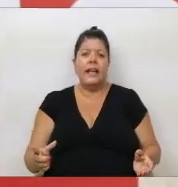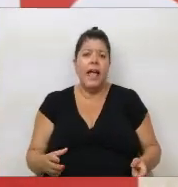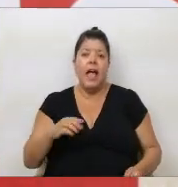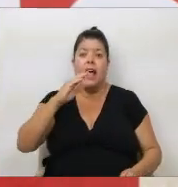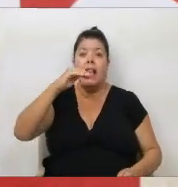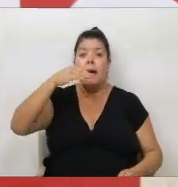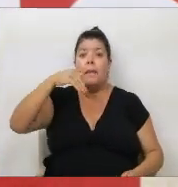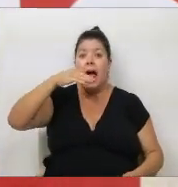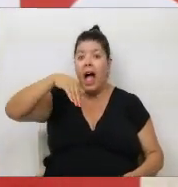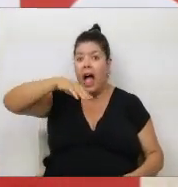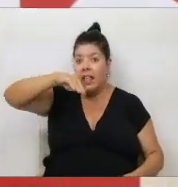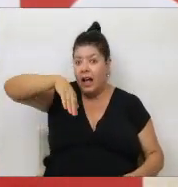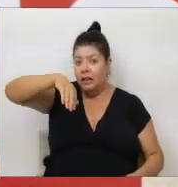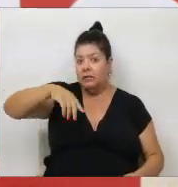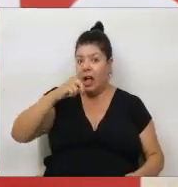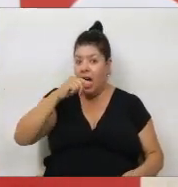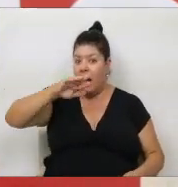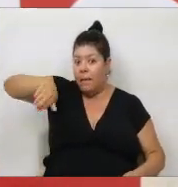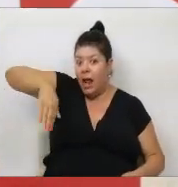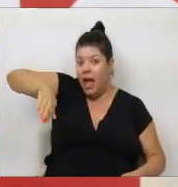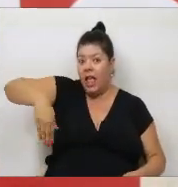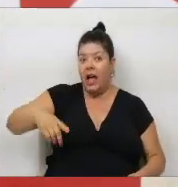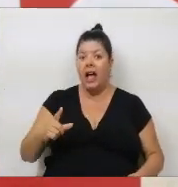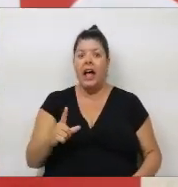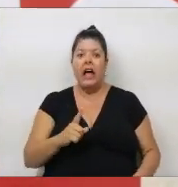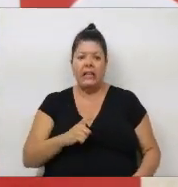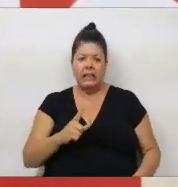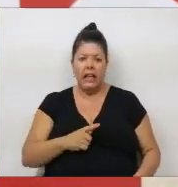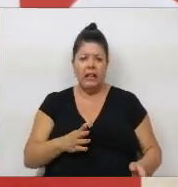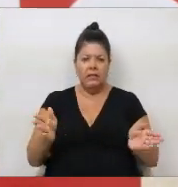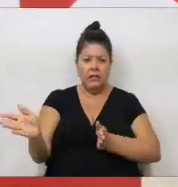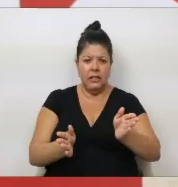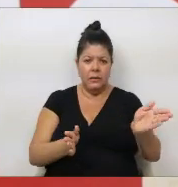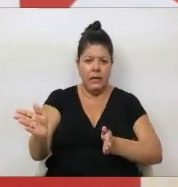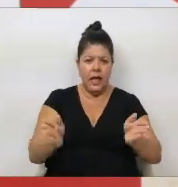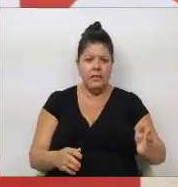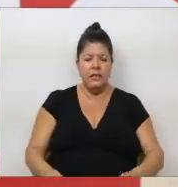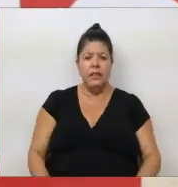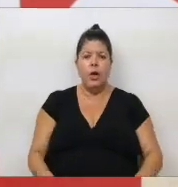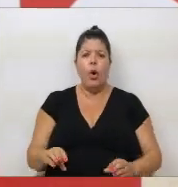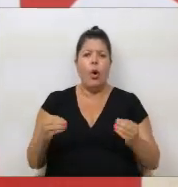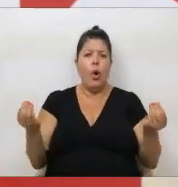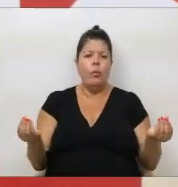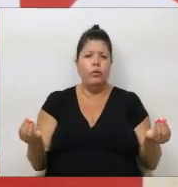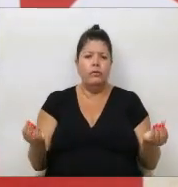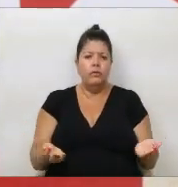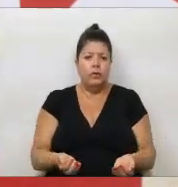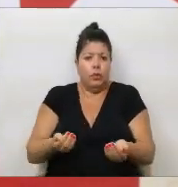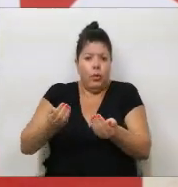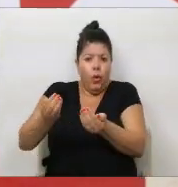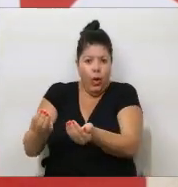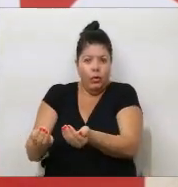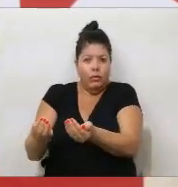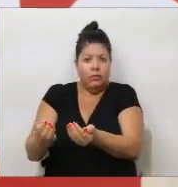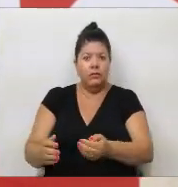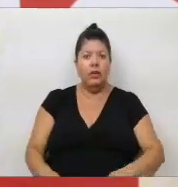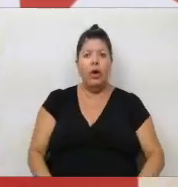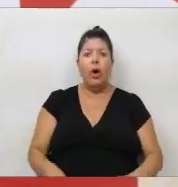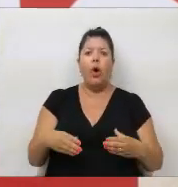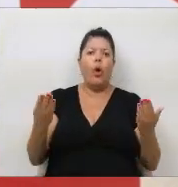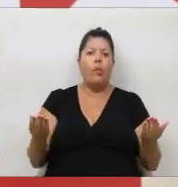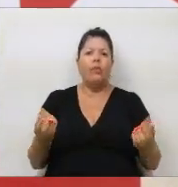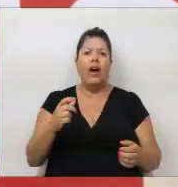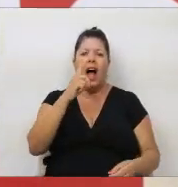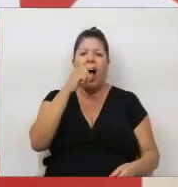praias, qual a acessibilidade que eles têm? Eles têm que ser carregados no colo para até chegar na beira da praia,